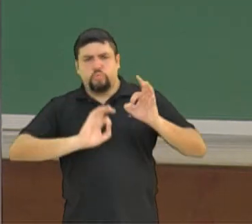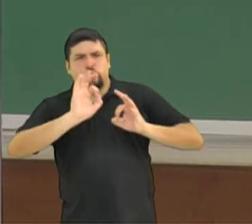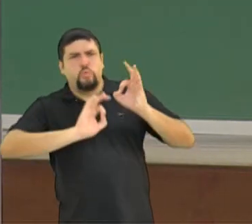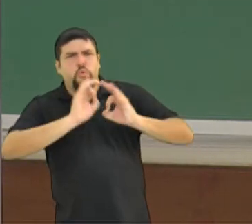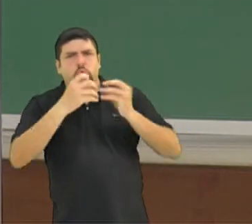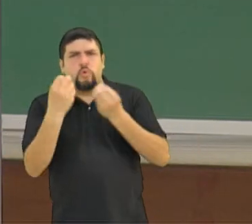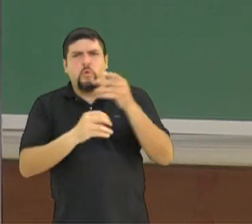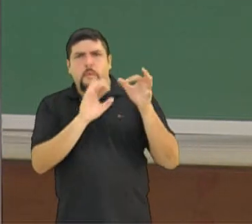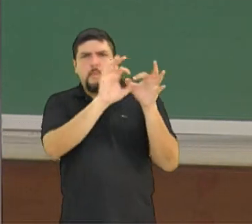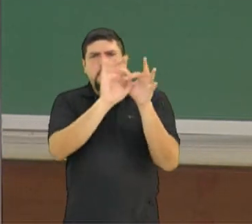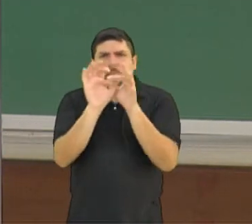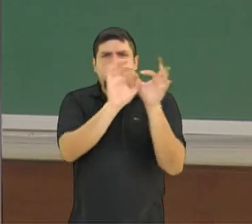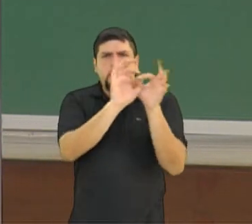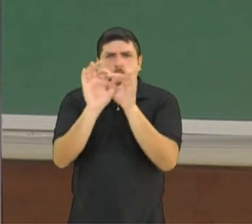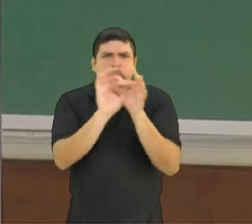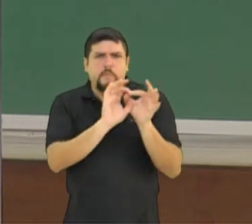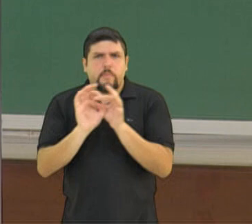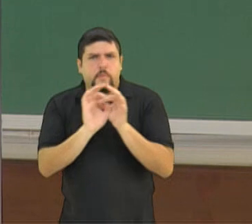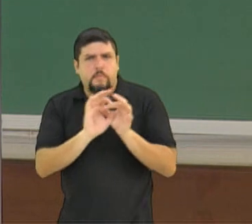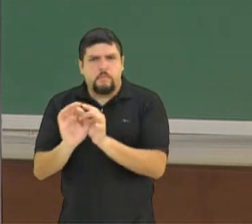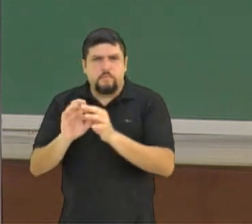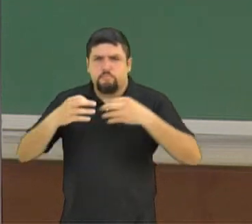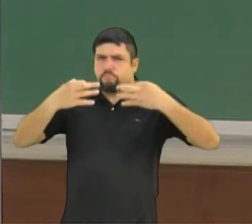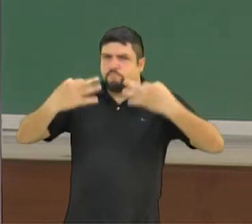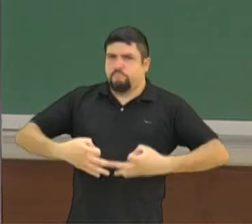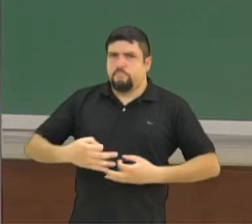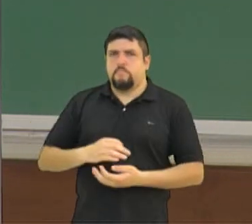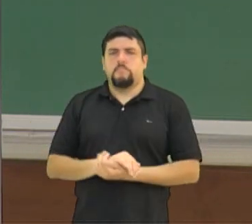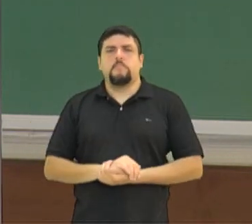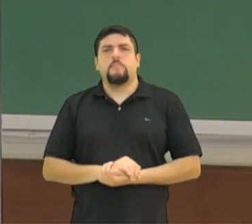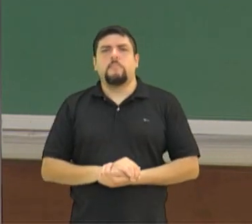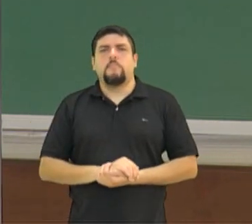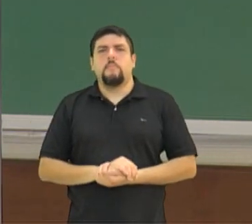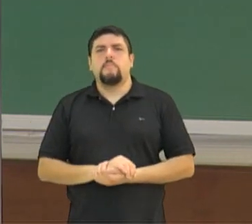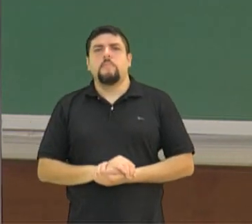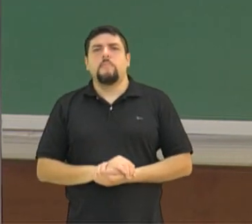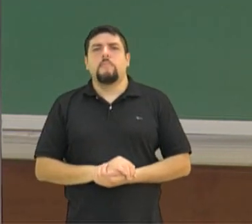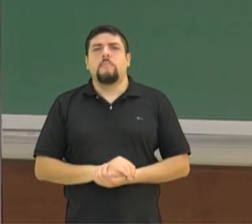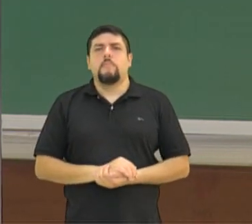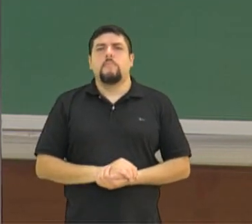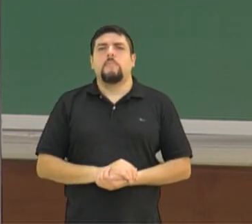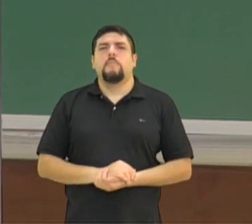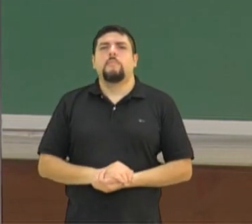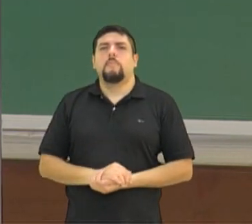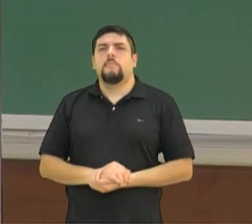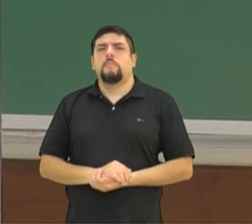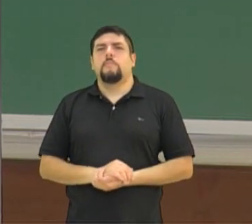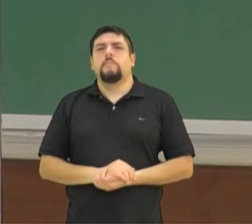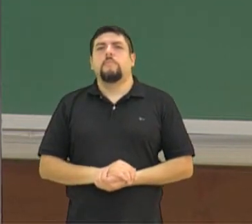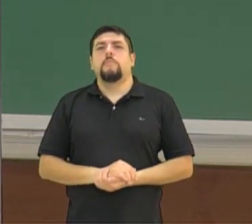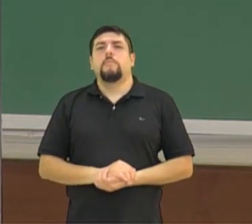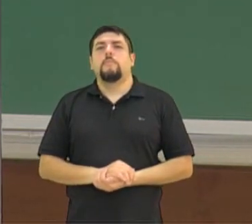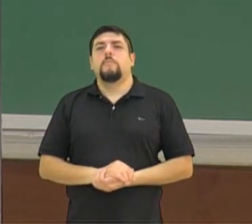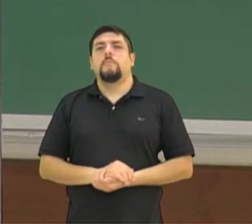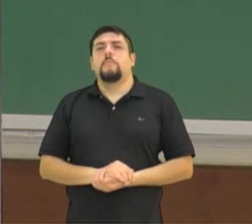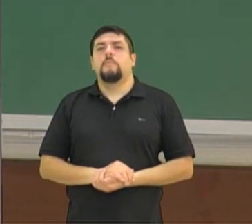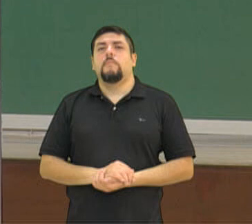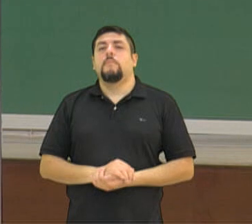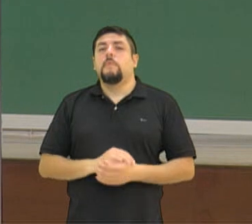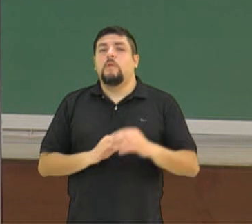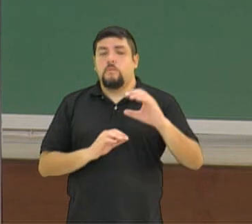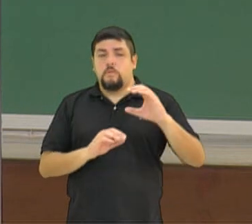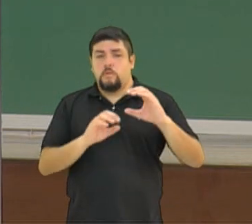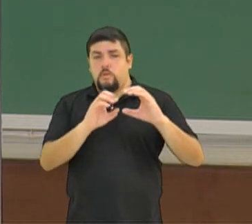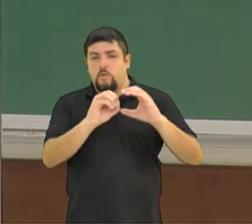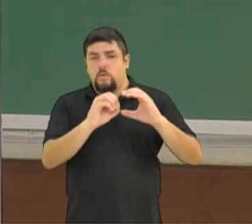estrutura, colocando as ligações corretas, tá certo? Então, por exemplo, CO é um C dupla O,